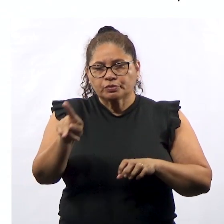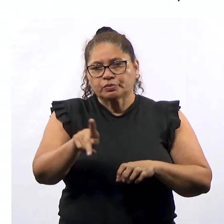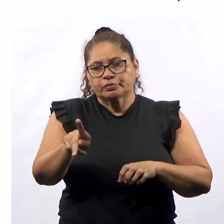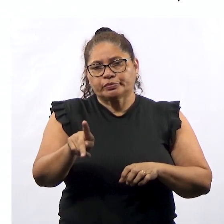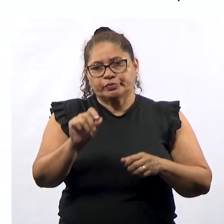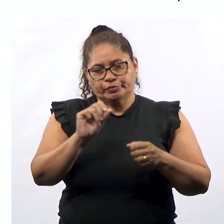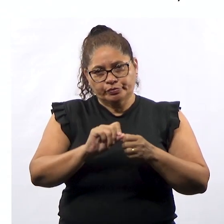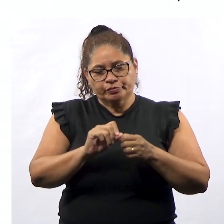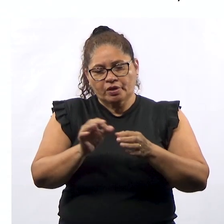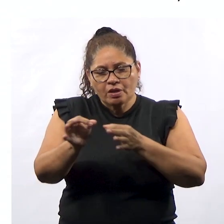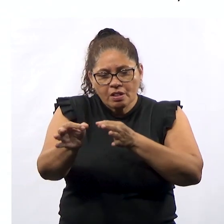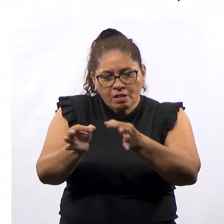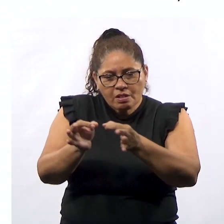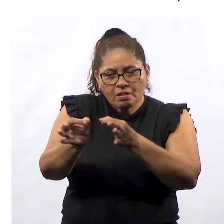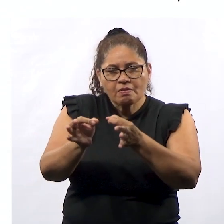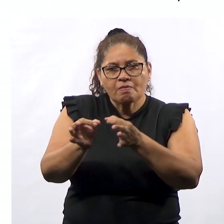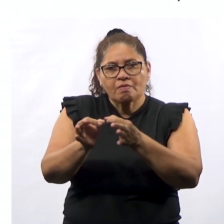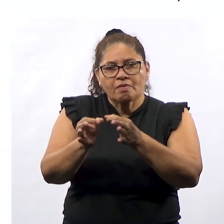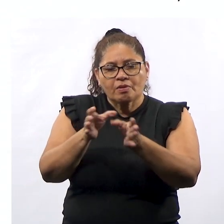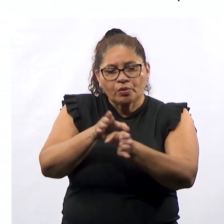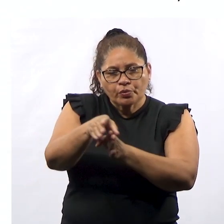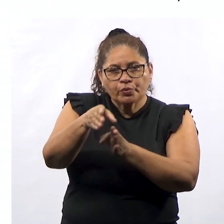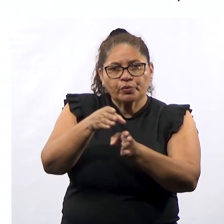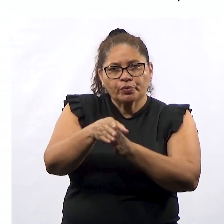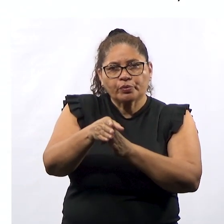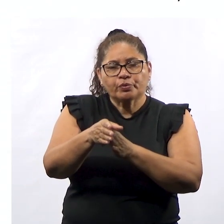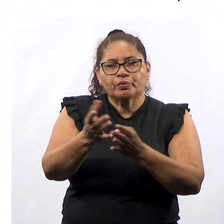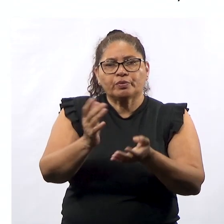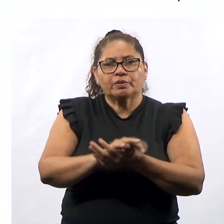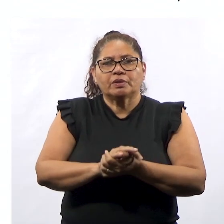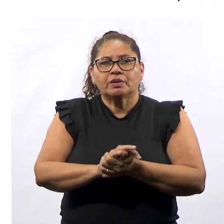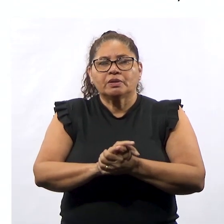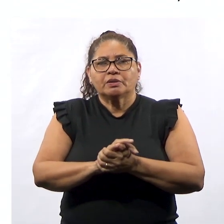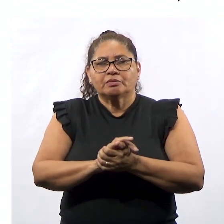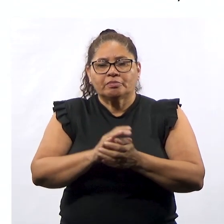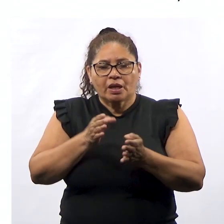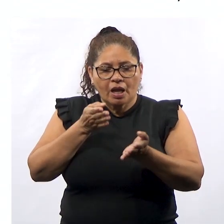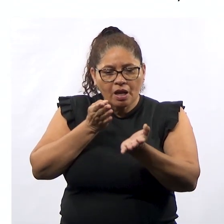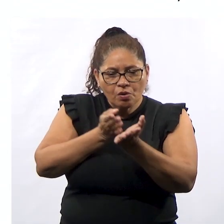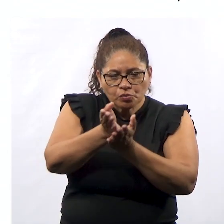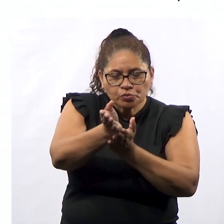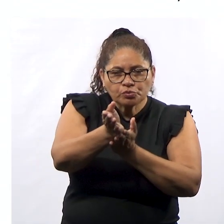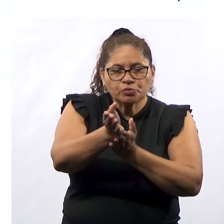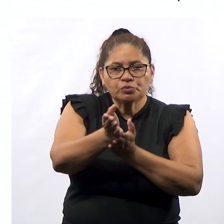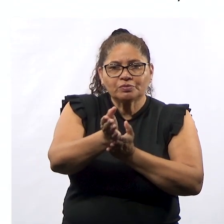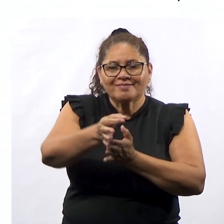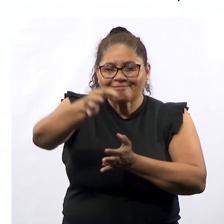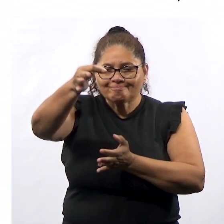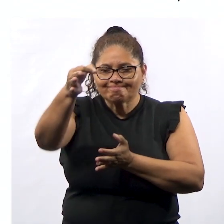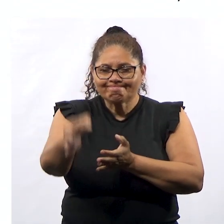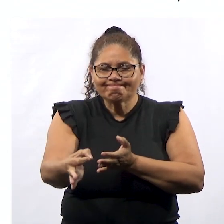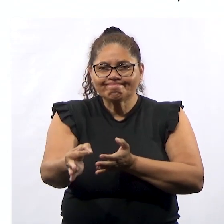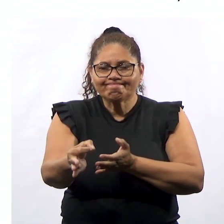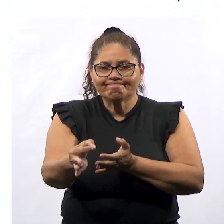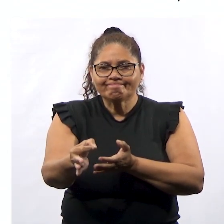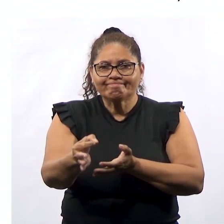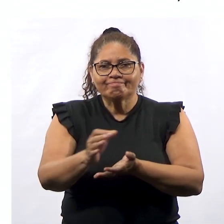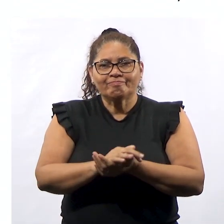de forma organizada, em como orientar para a ação, para uma direção que consideramos